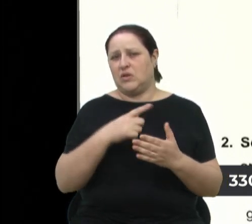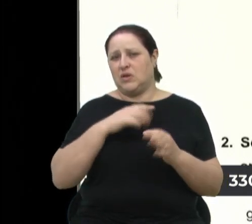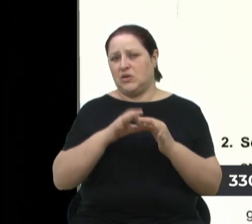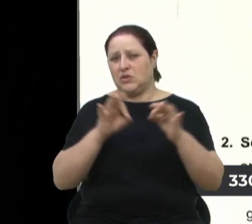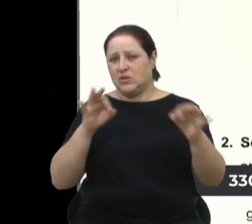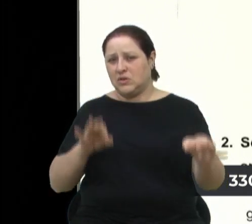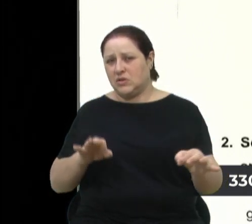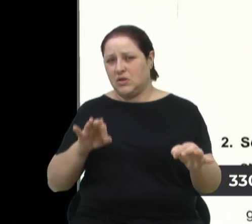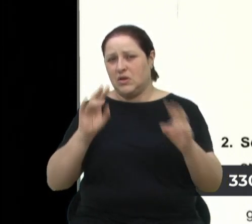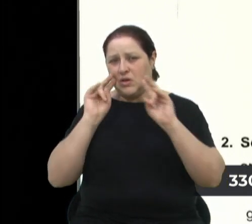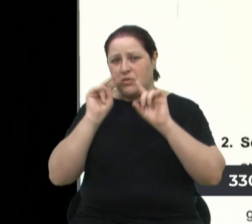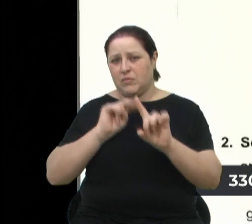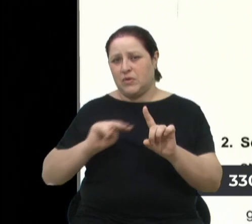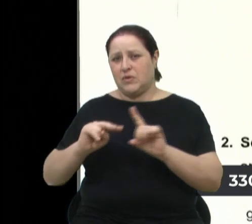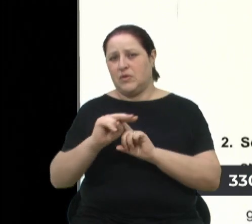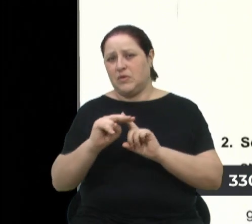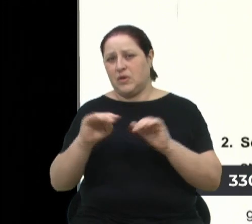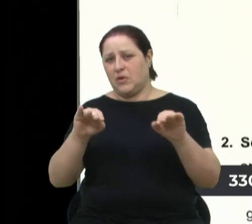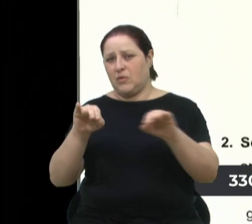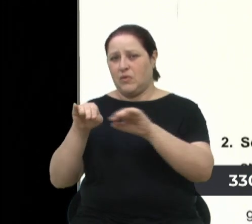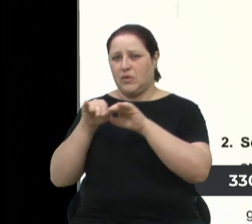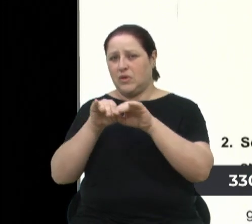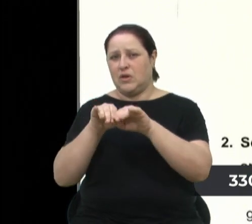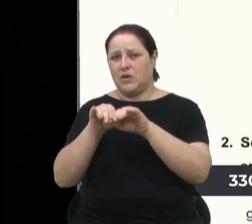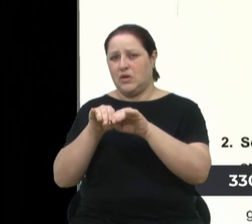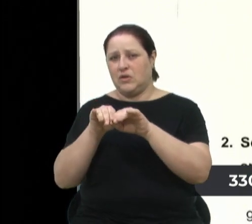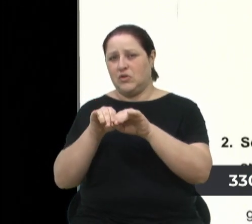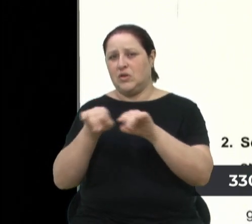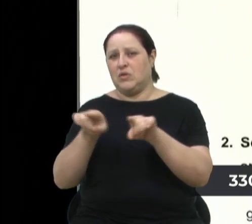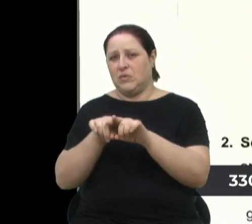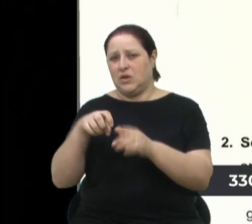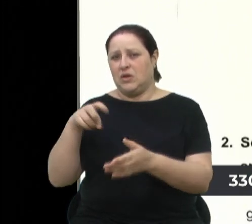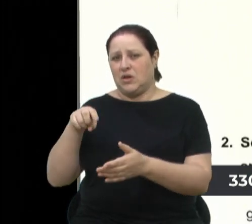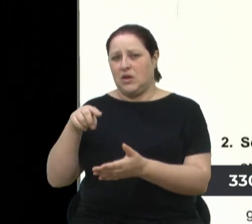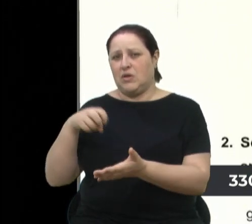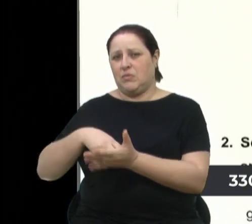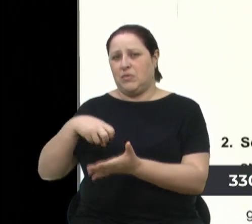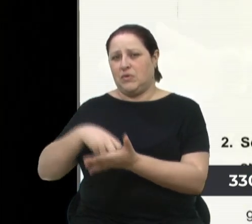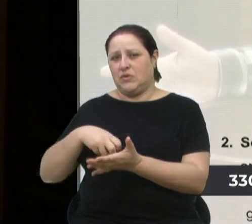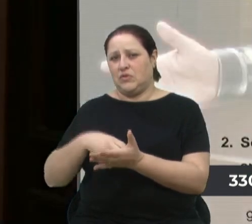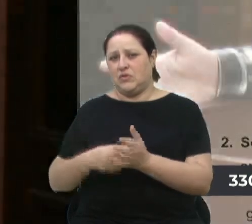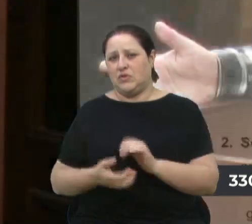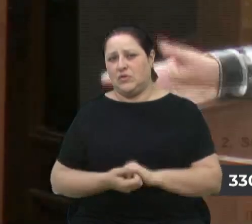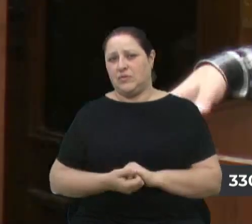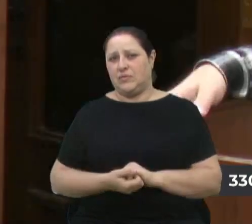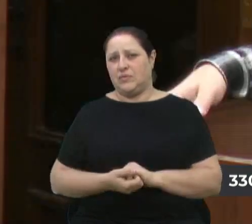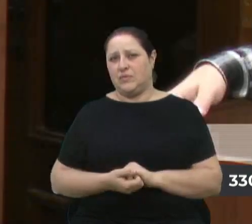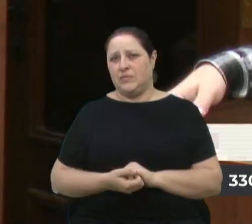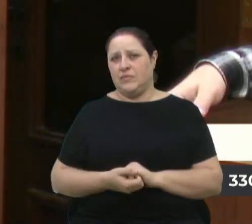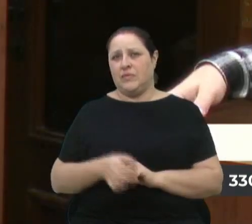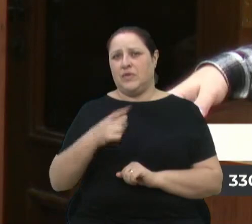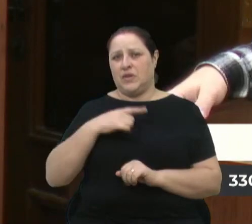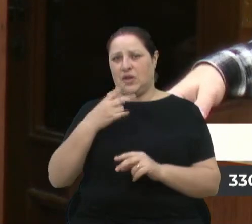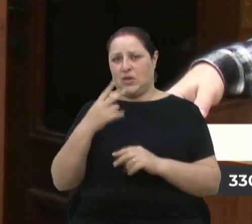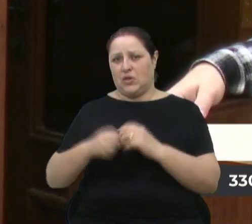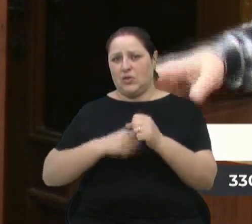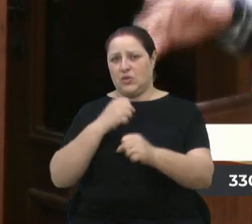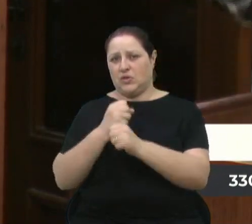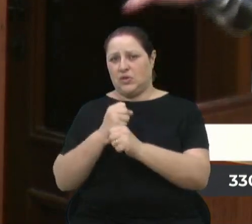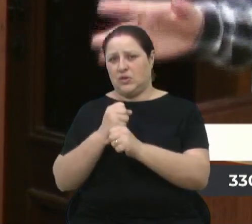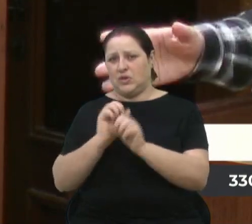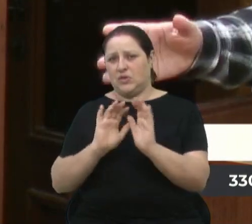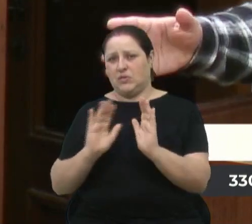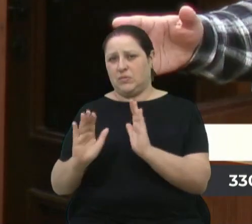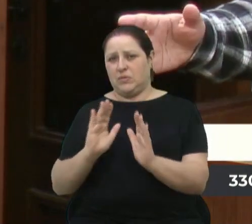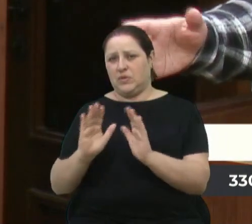das perspectivas equitárias e serem punitivas. Bueno, gente, nós tivemos 2 anos de pandemia,